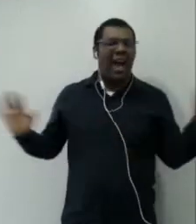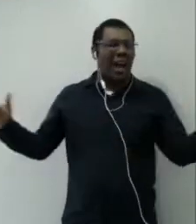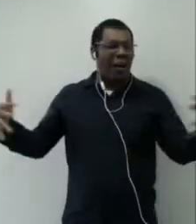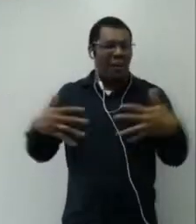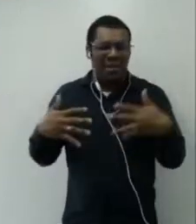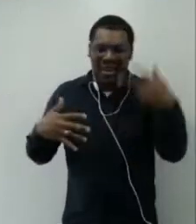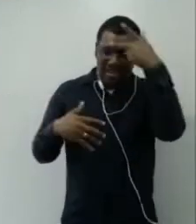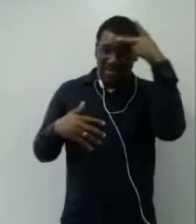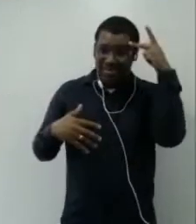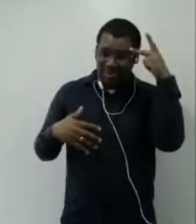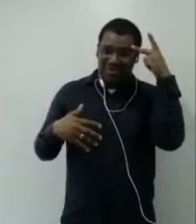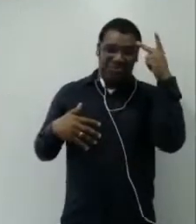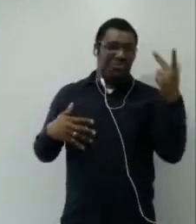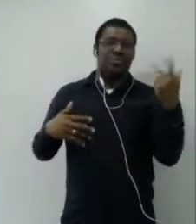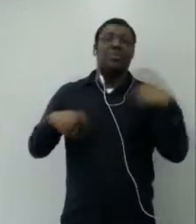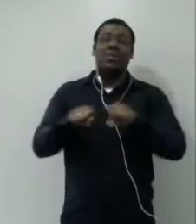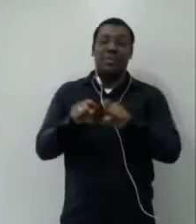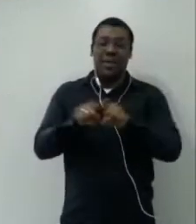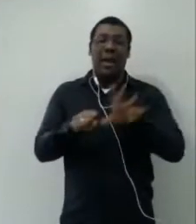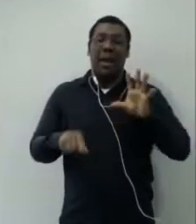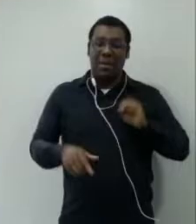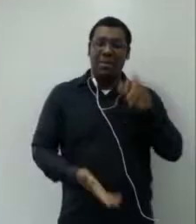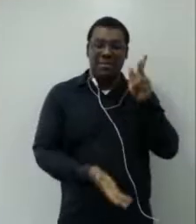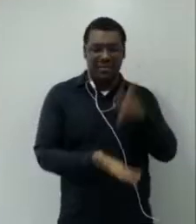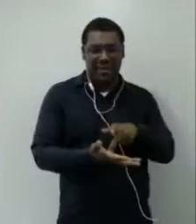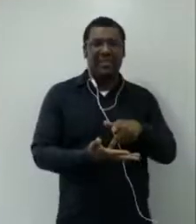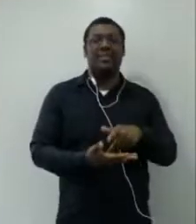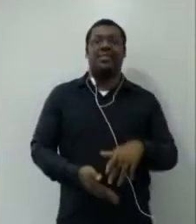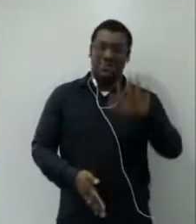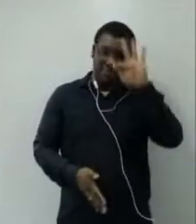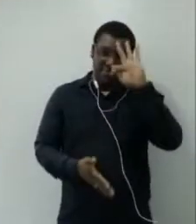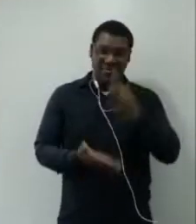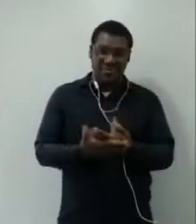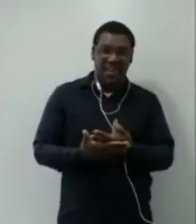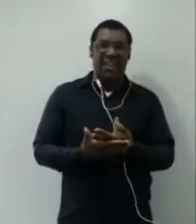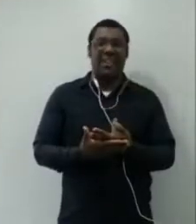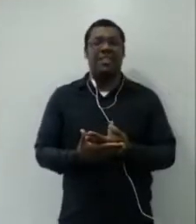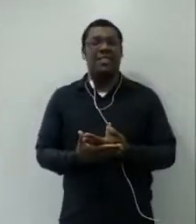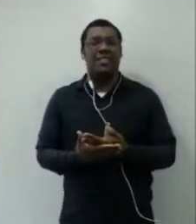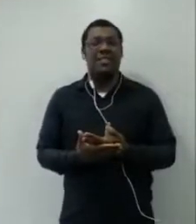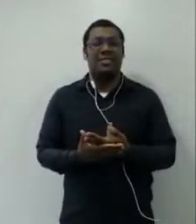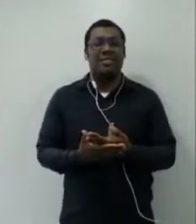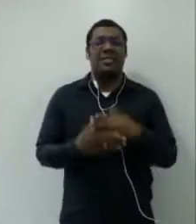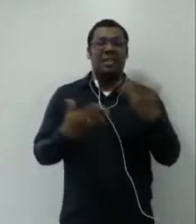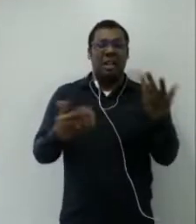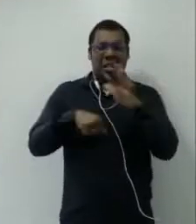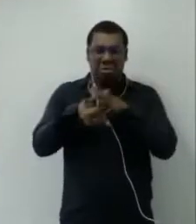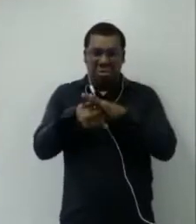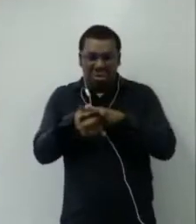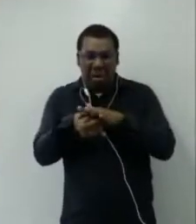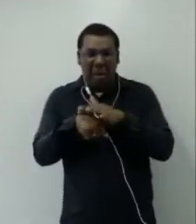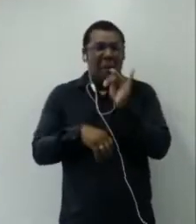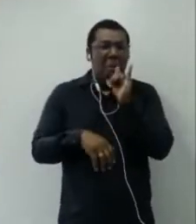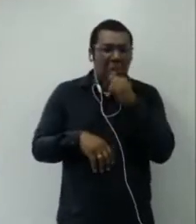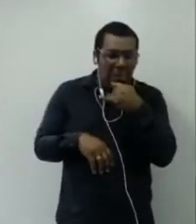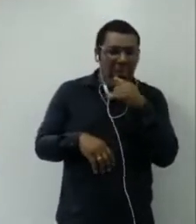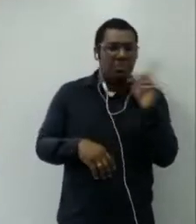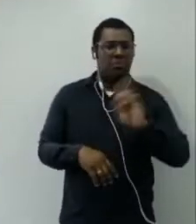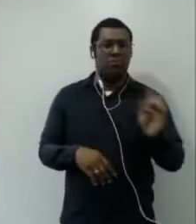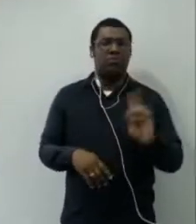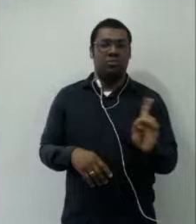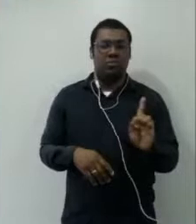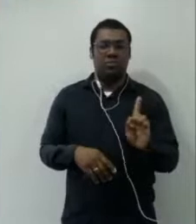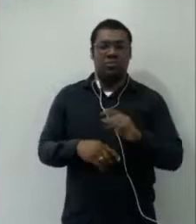próximo, como regra de vida, e não se deixou abater pela doença. Deixa muitas saudades